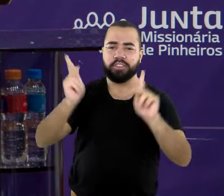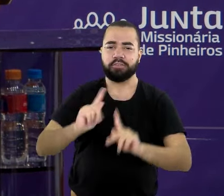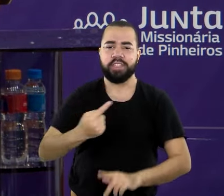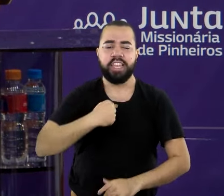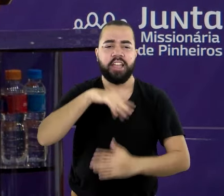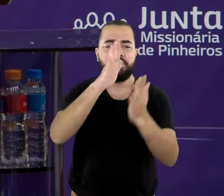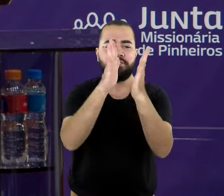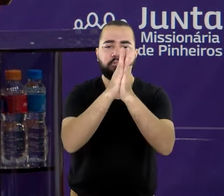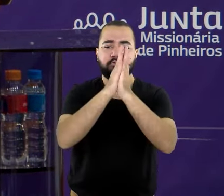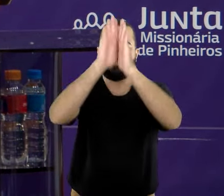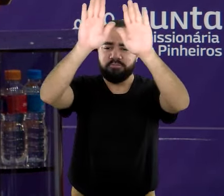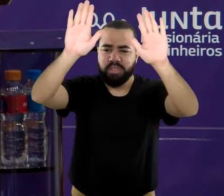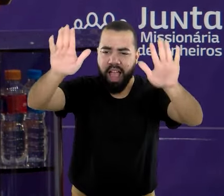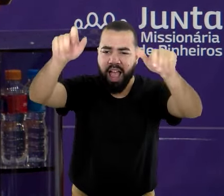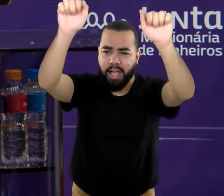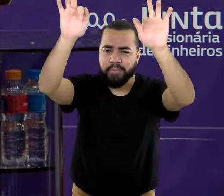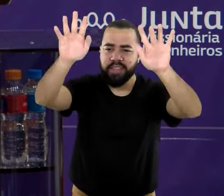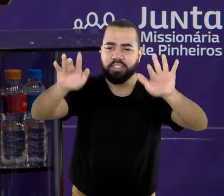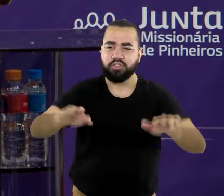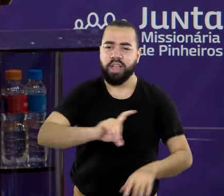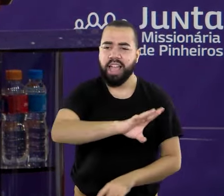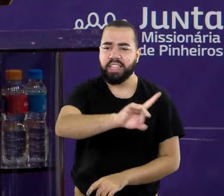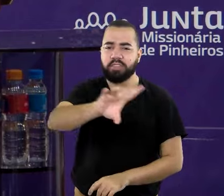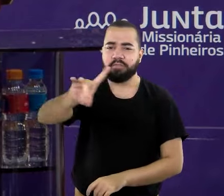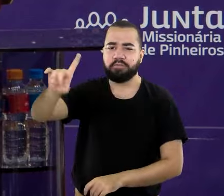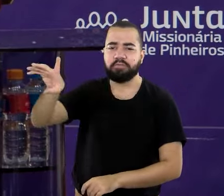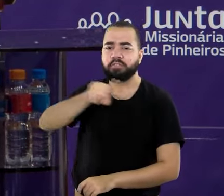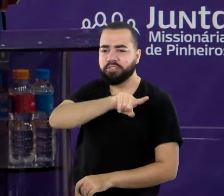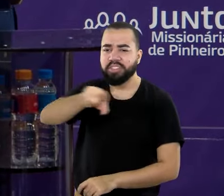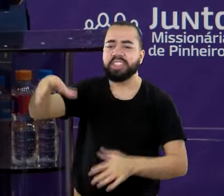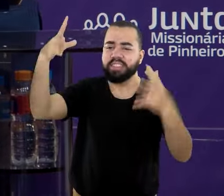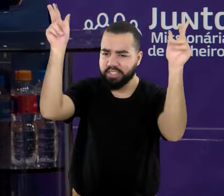cada de vocês que tem o avivamento Shalom na vida de vocês.